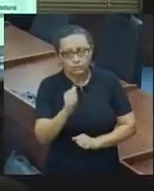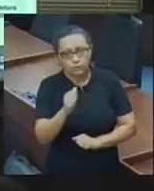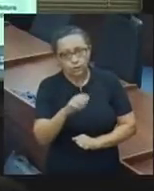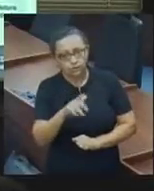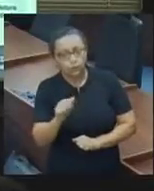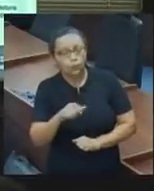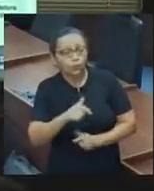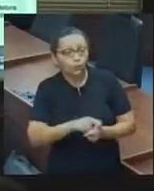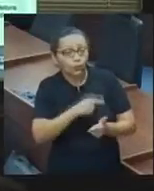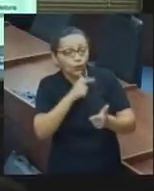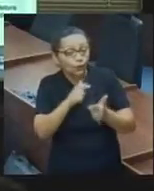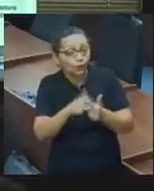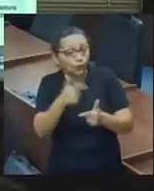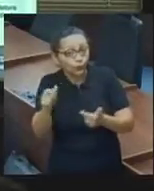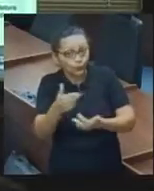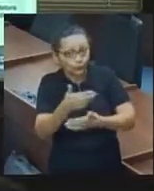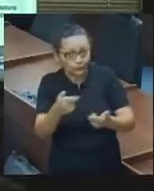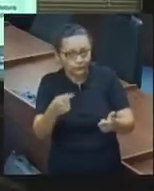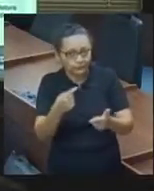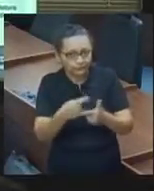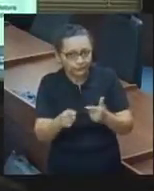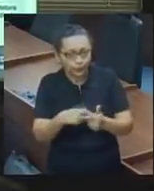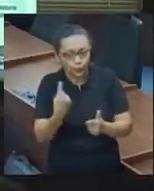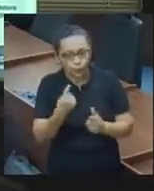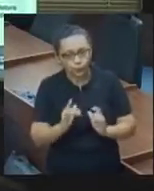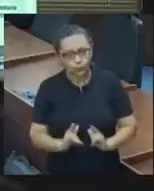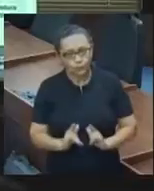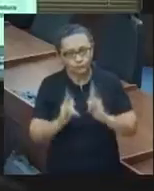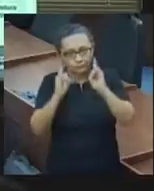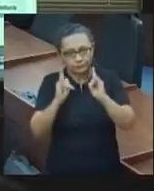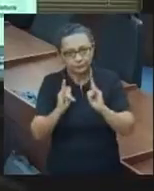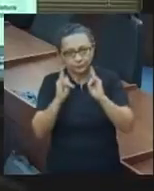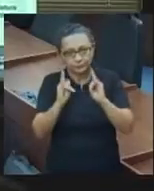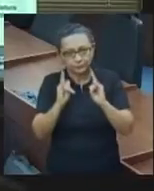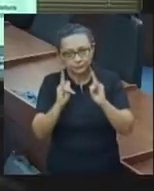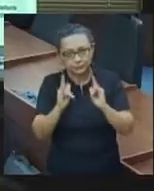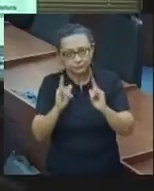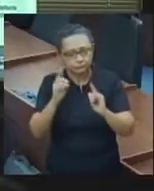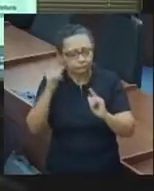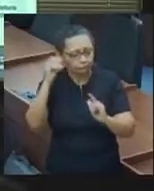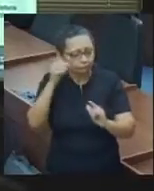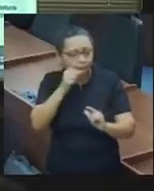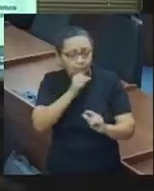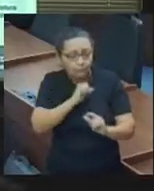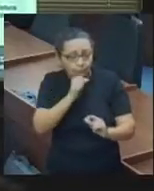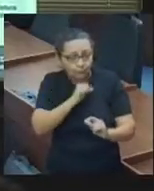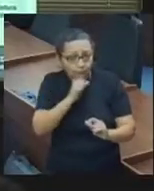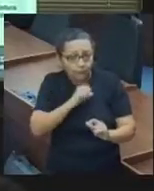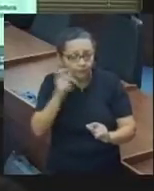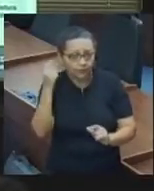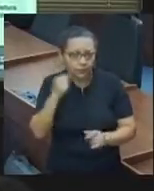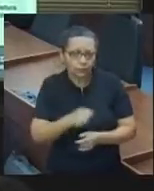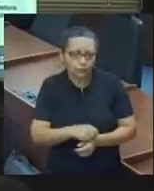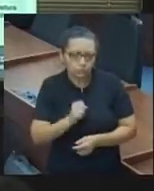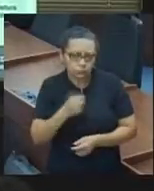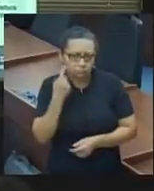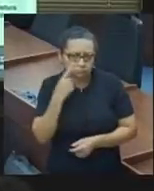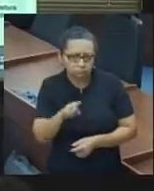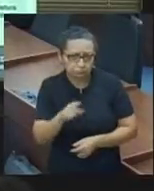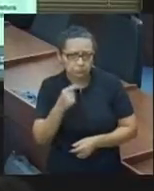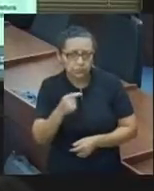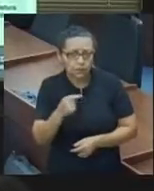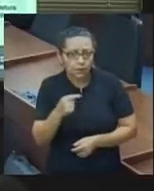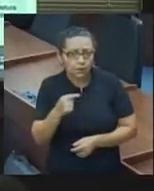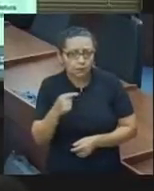é um prédio é antigo não eu já vi isso uma procuradoria